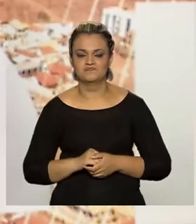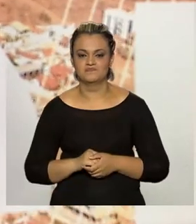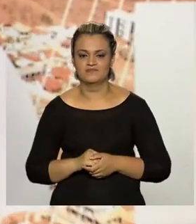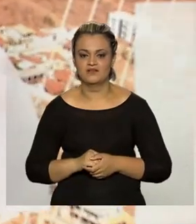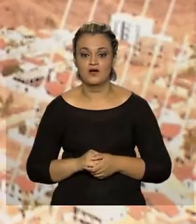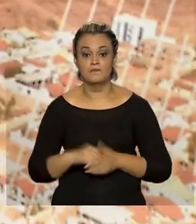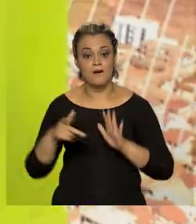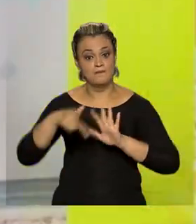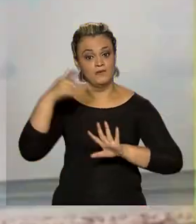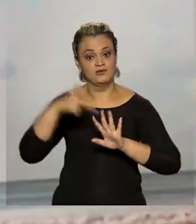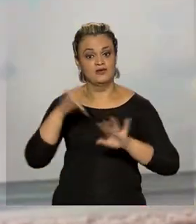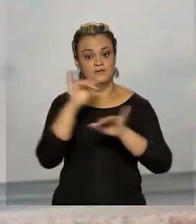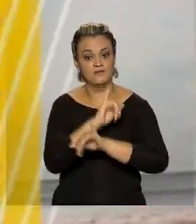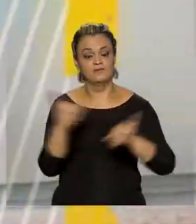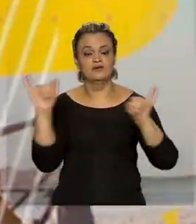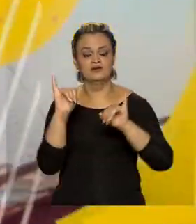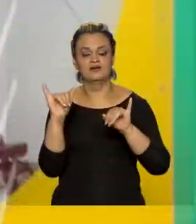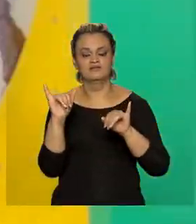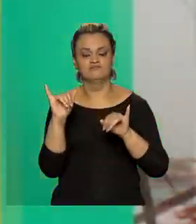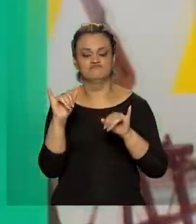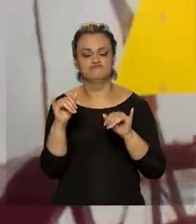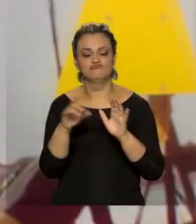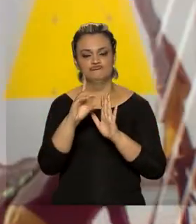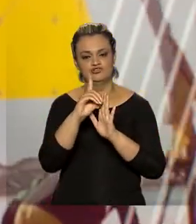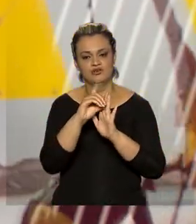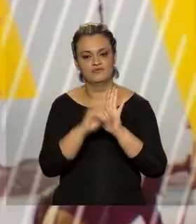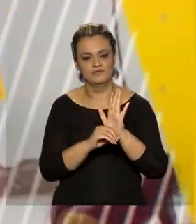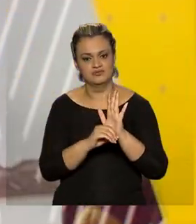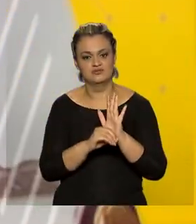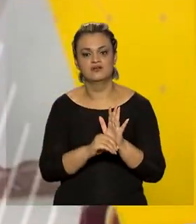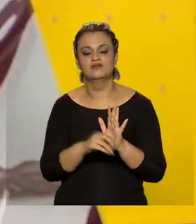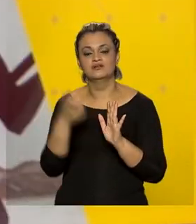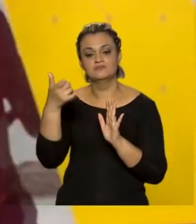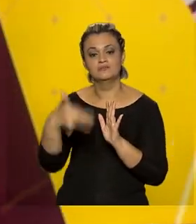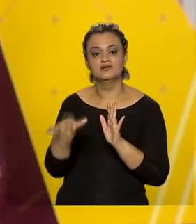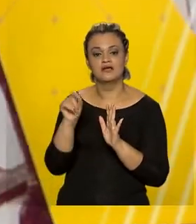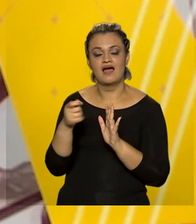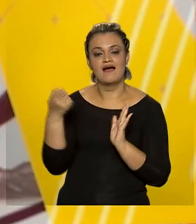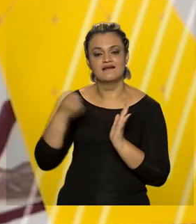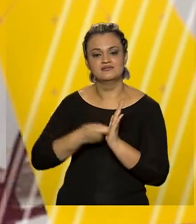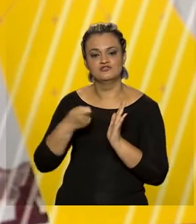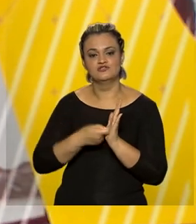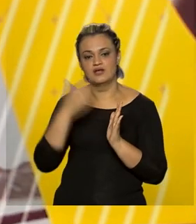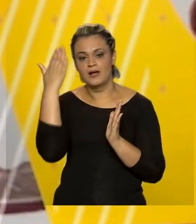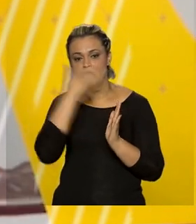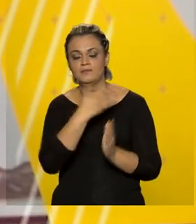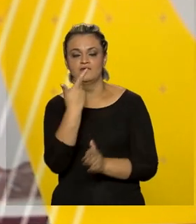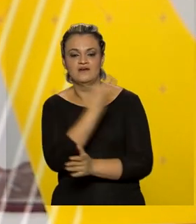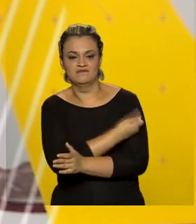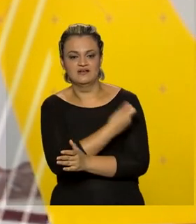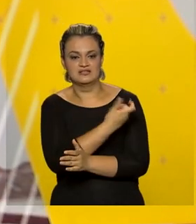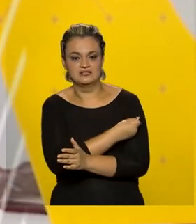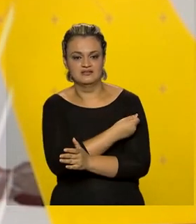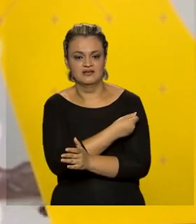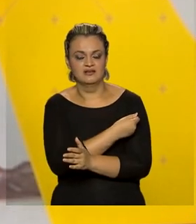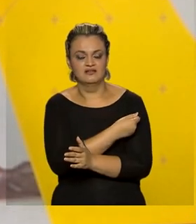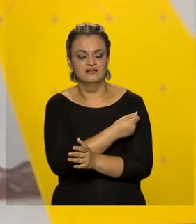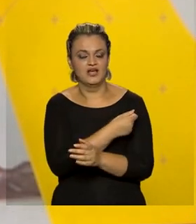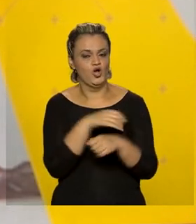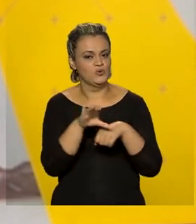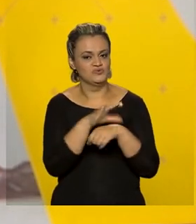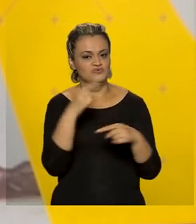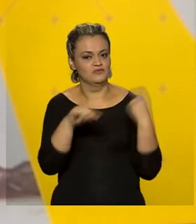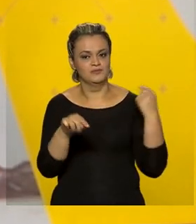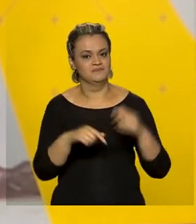Uma portaria publicada em edição extra do Diário Oficial diz que a exigência de comprovante de vacina é inconstitucional